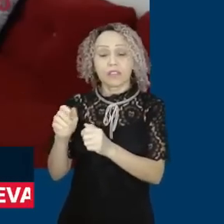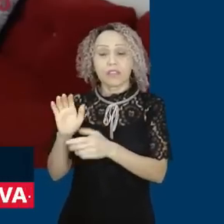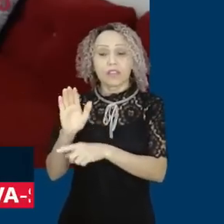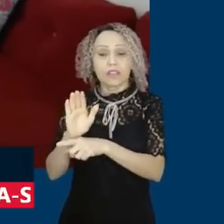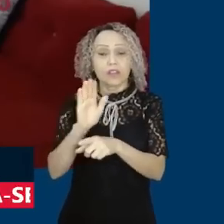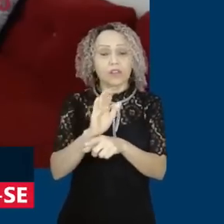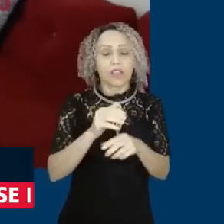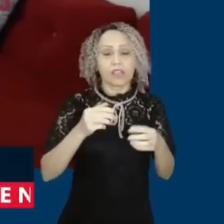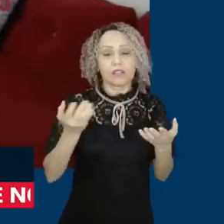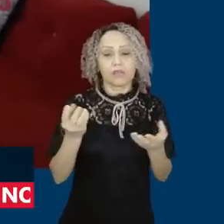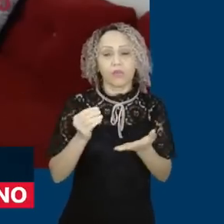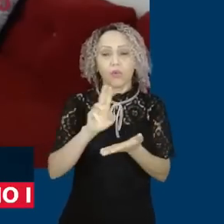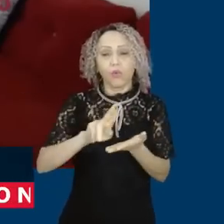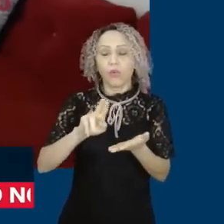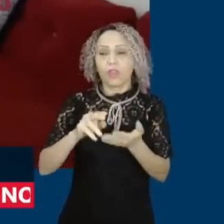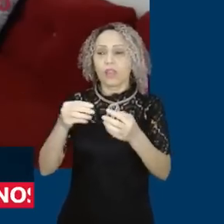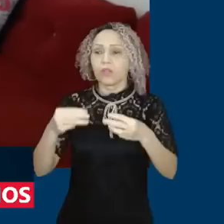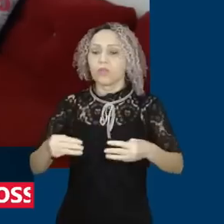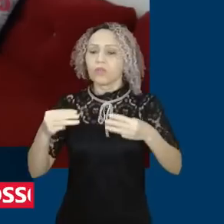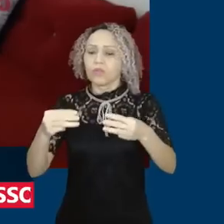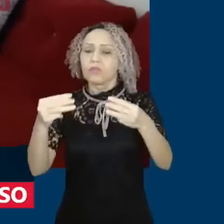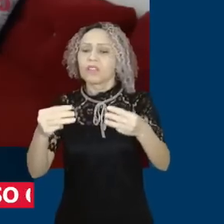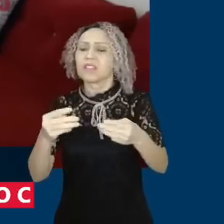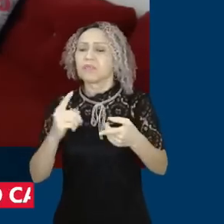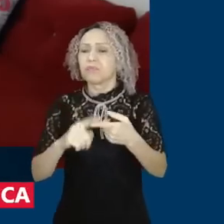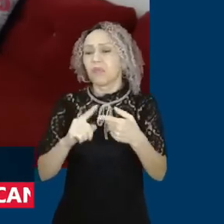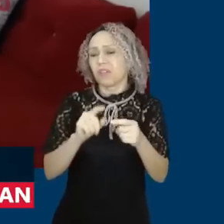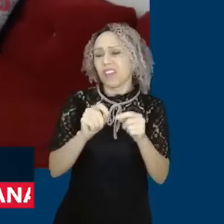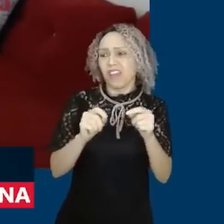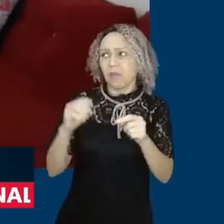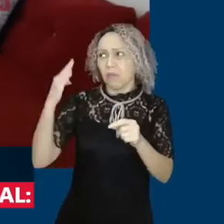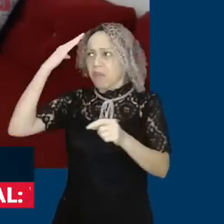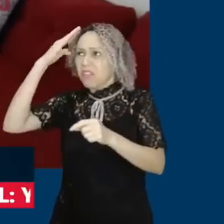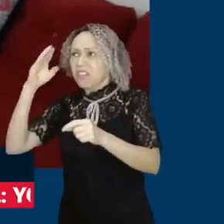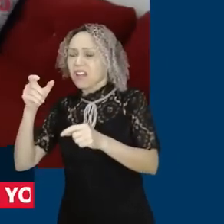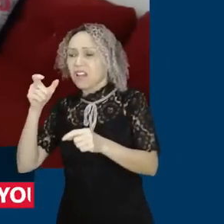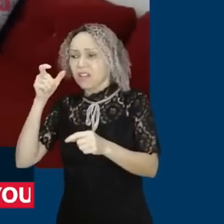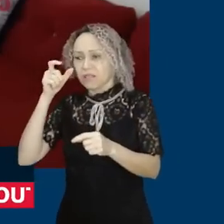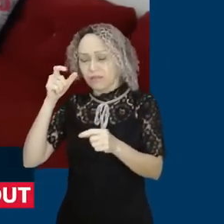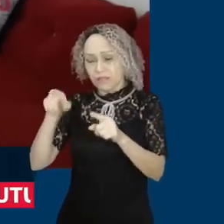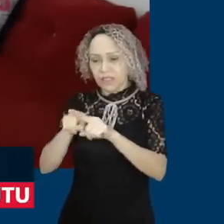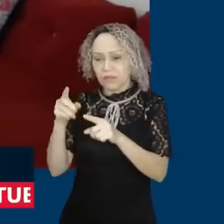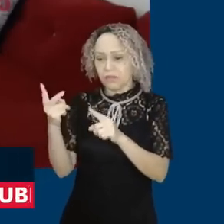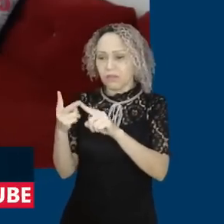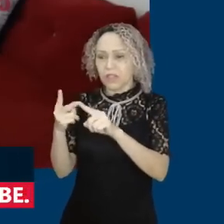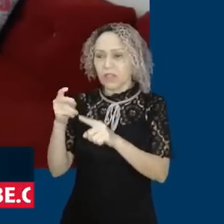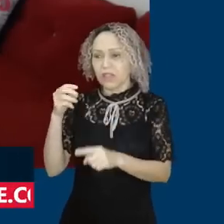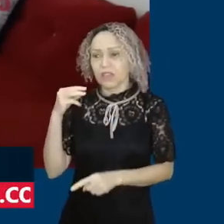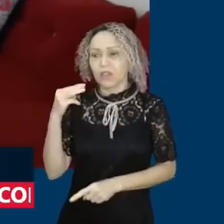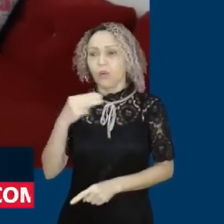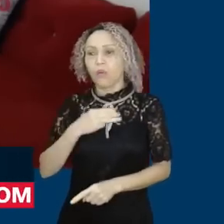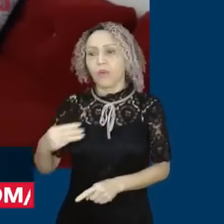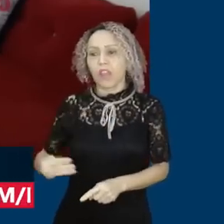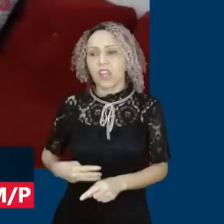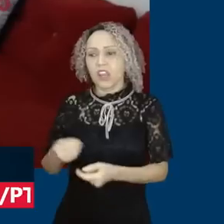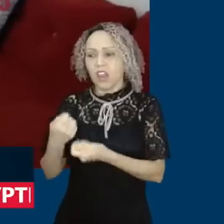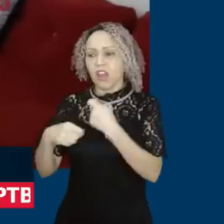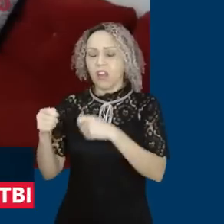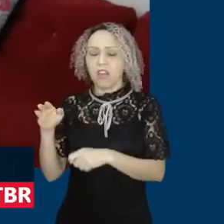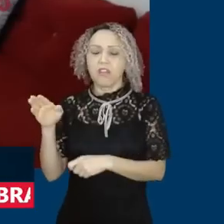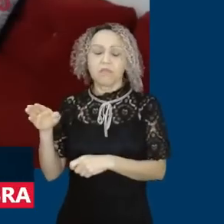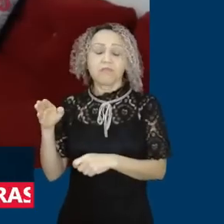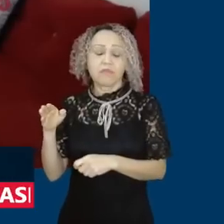pelo caos orçamentário causado por Bolsonaro e o seu ministro banqueiro da Economia, Paulo Guedes. Essa proposta de lei